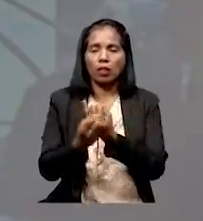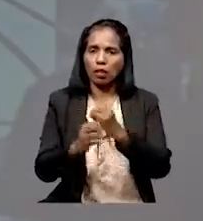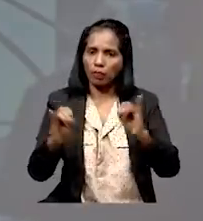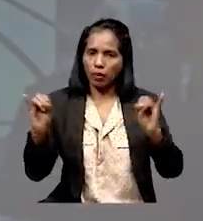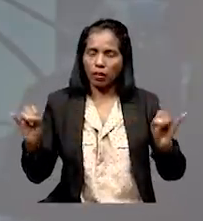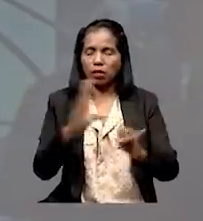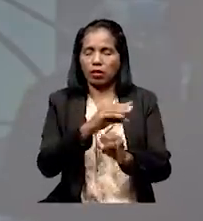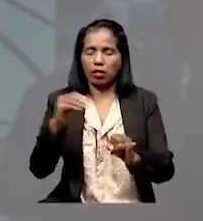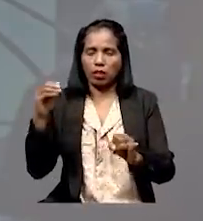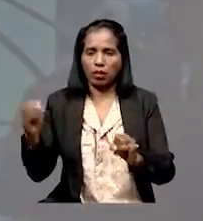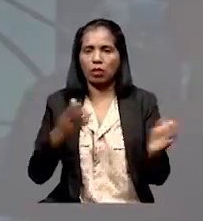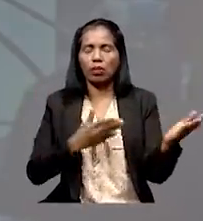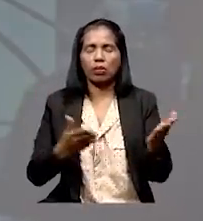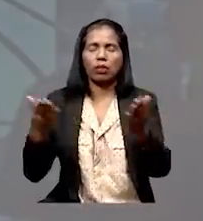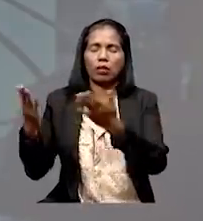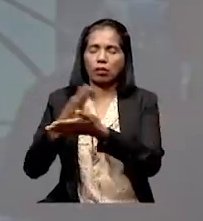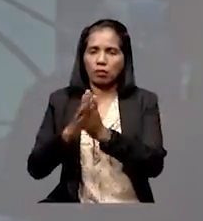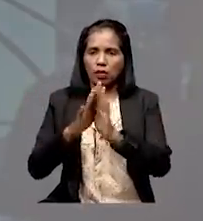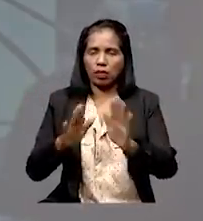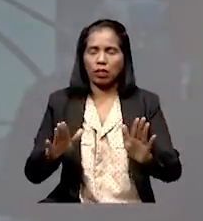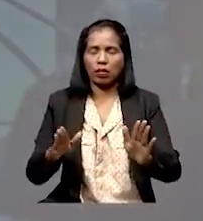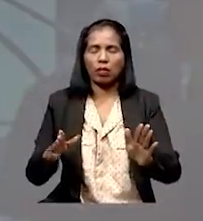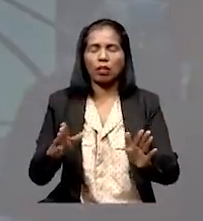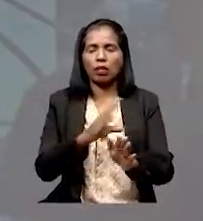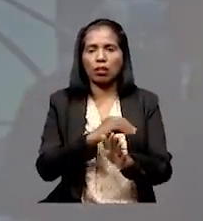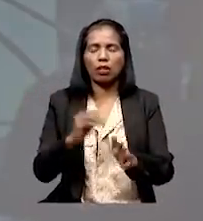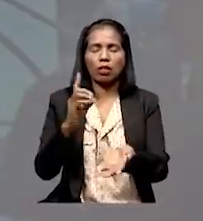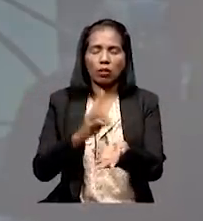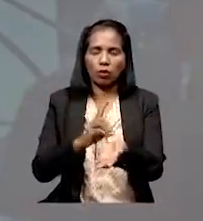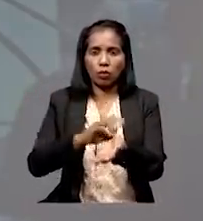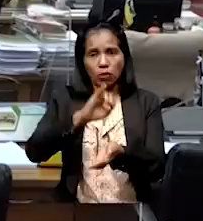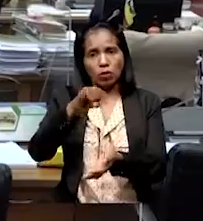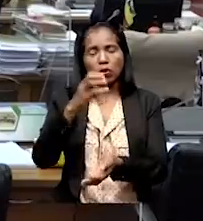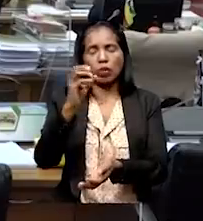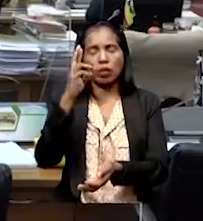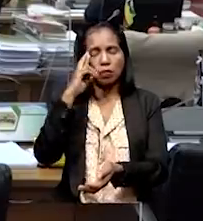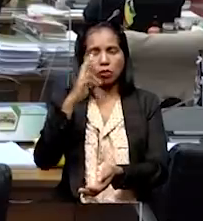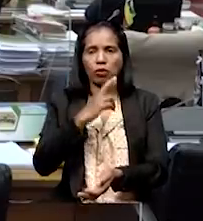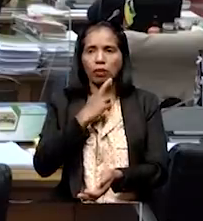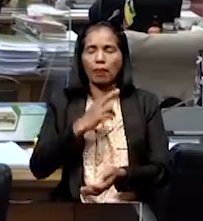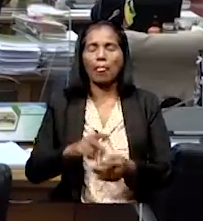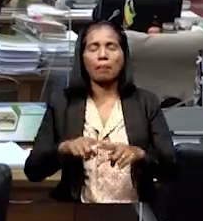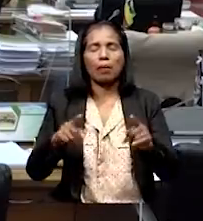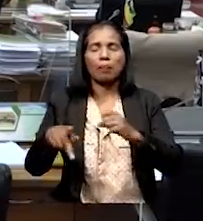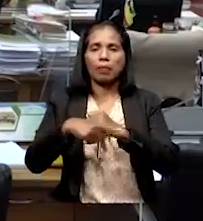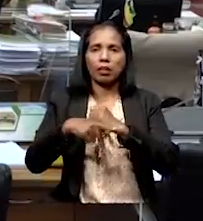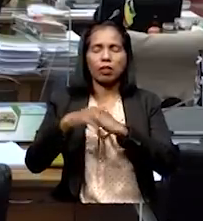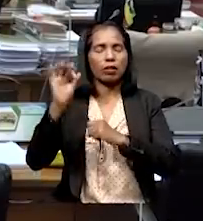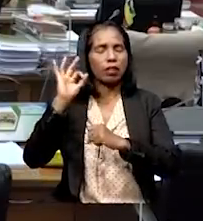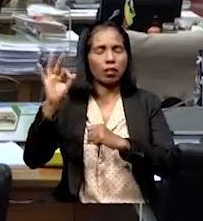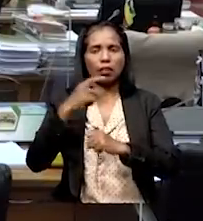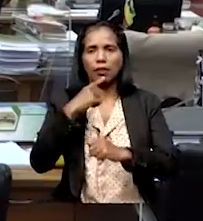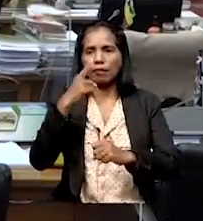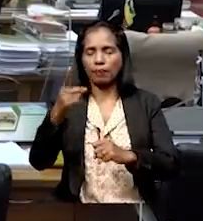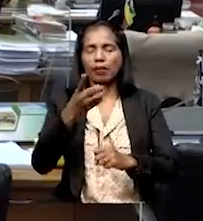da nossa resistência, o laureado da paz, do Nobel da Paz, Dr. José Manuel Ramos Horta. Mas a bancada Sr. Teno Cunto considera